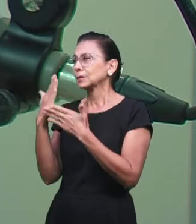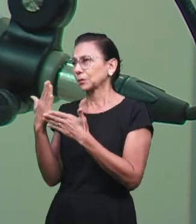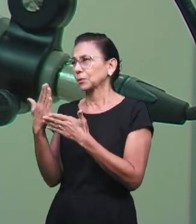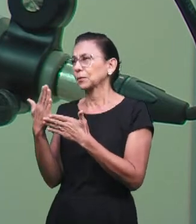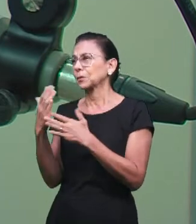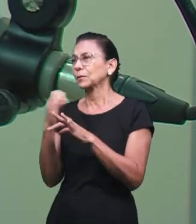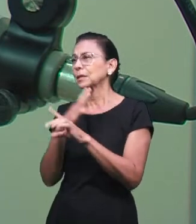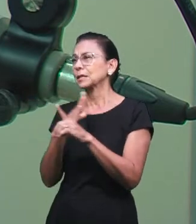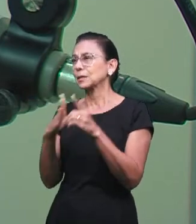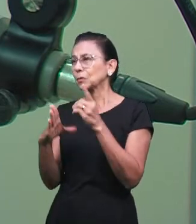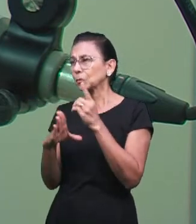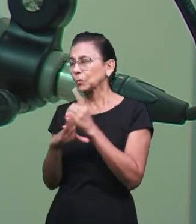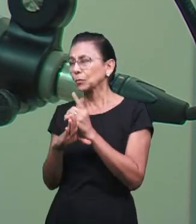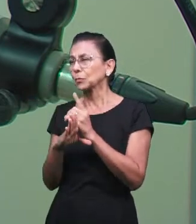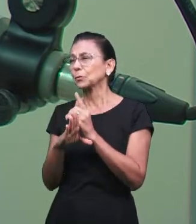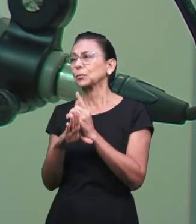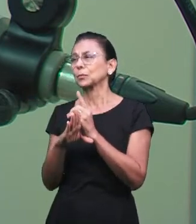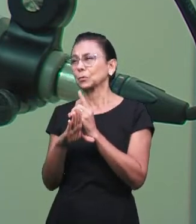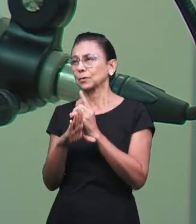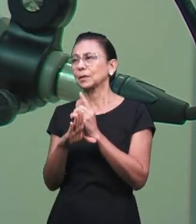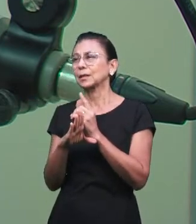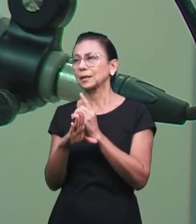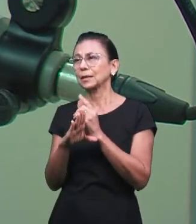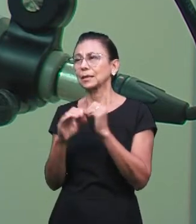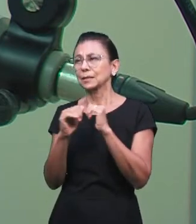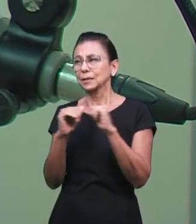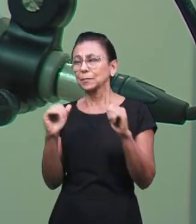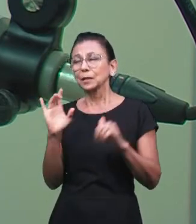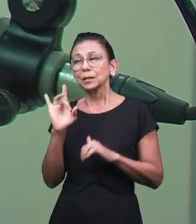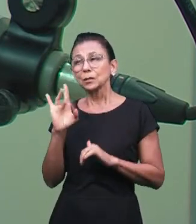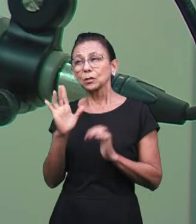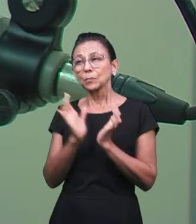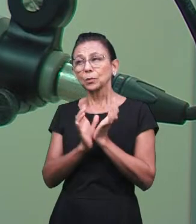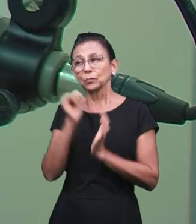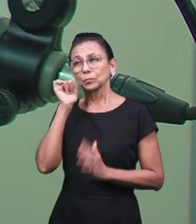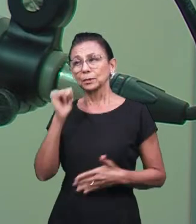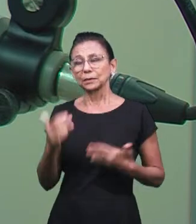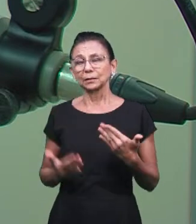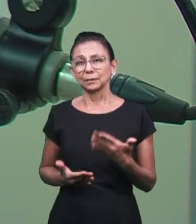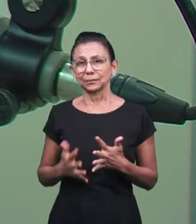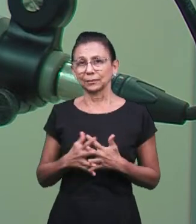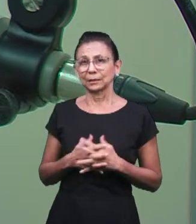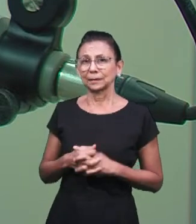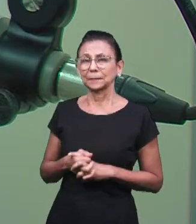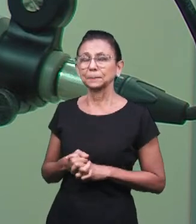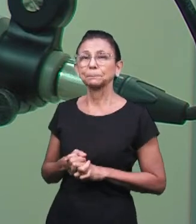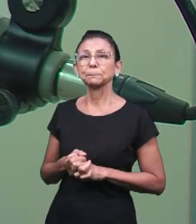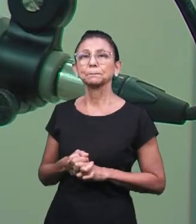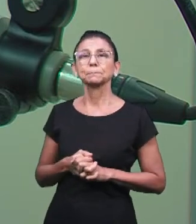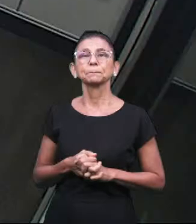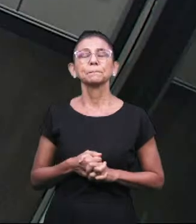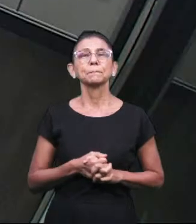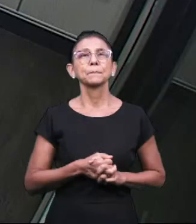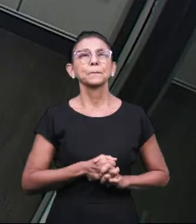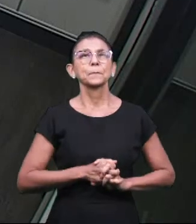como transcorreu até a gente chegar hoje a esse modelo que a gente vive na obra?